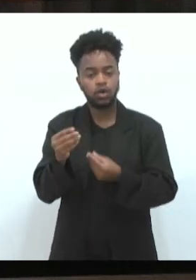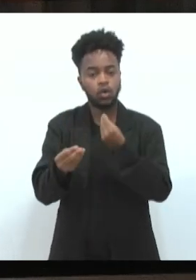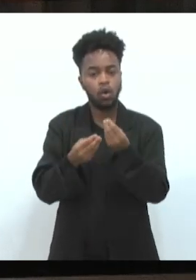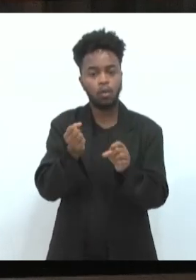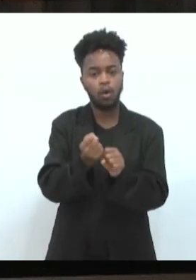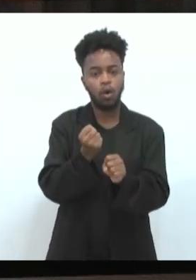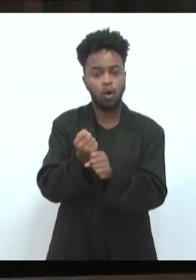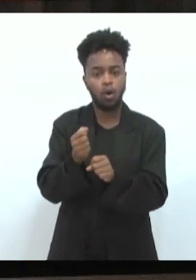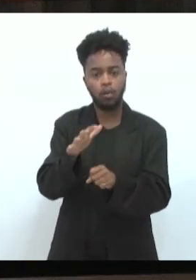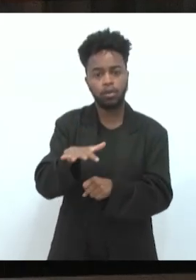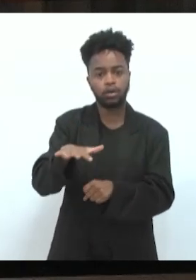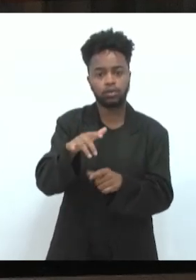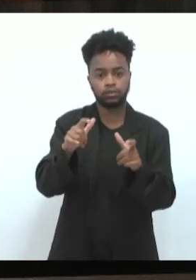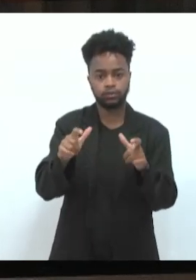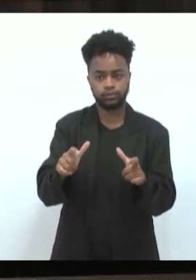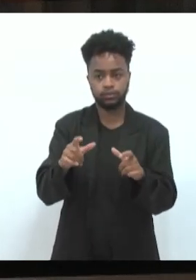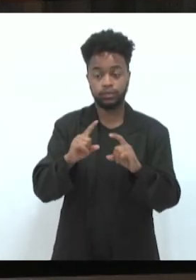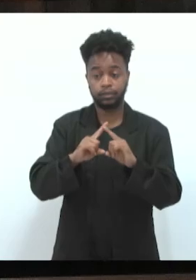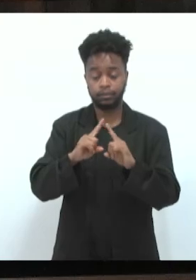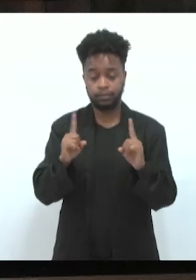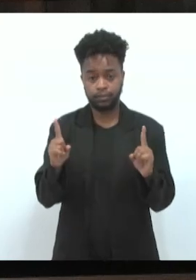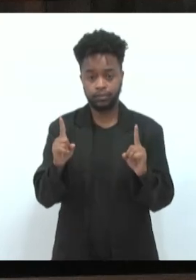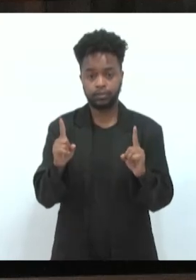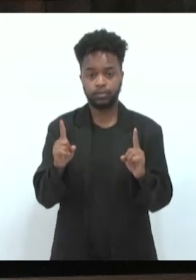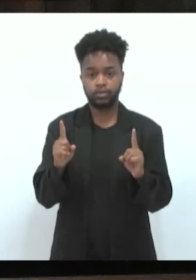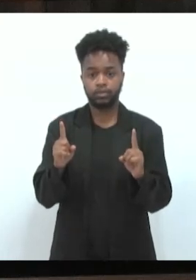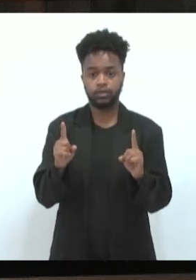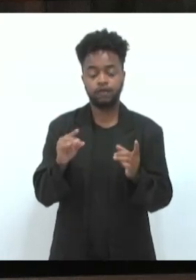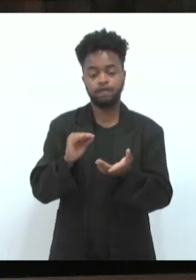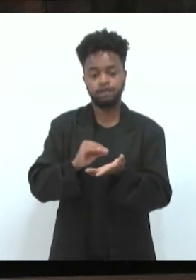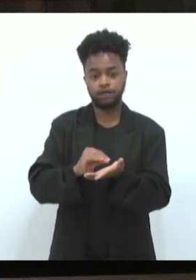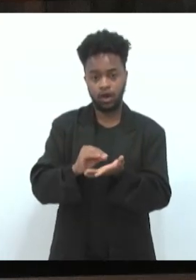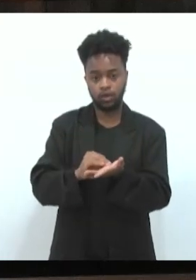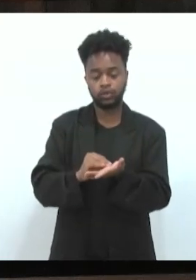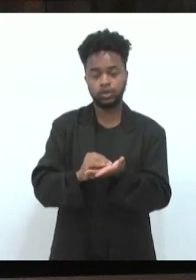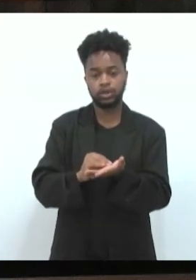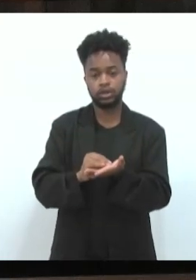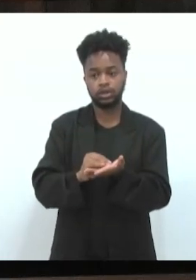unidades habitacionais. Mas também ainda resta, não é, essa